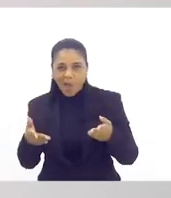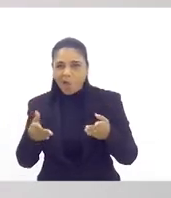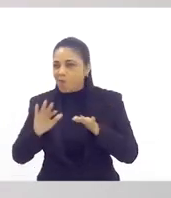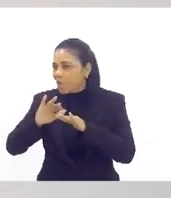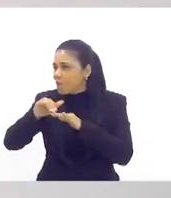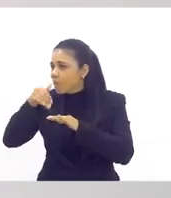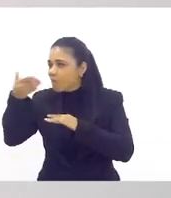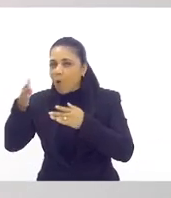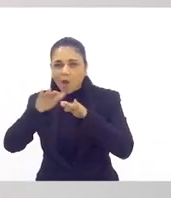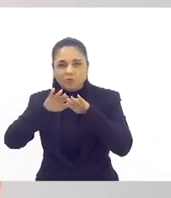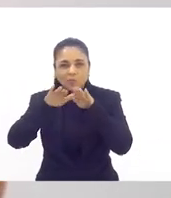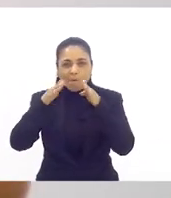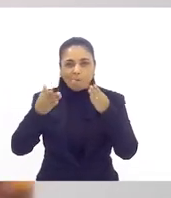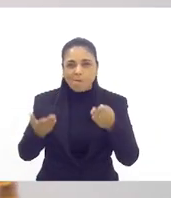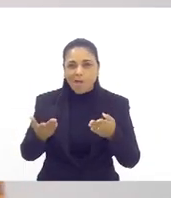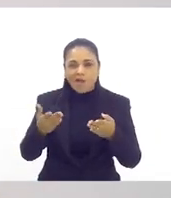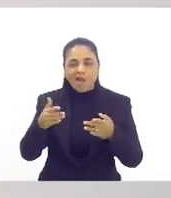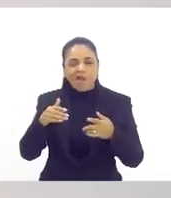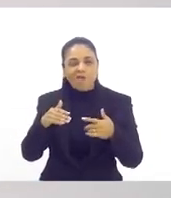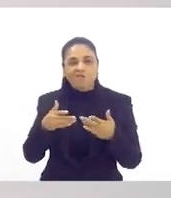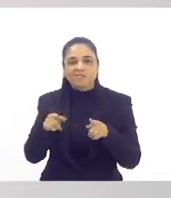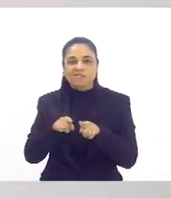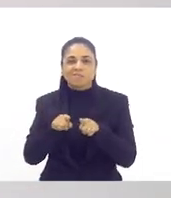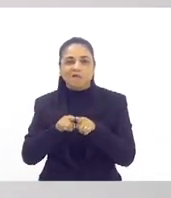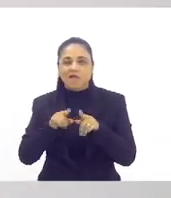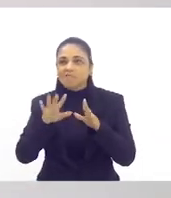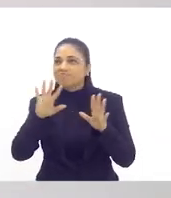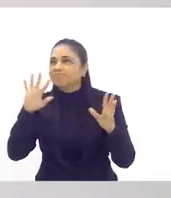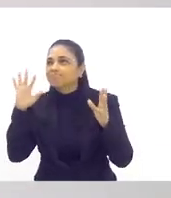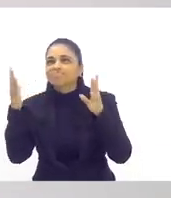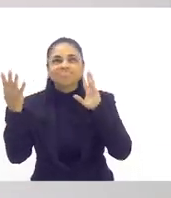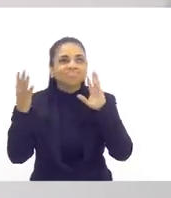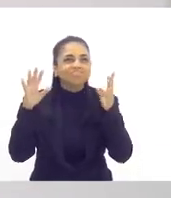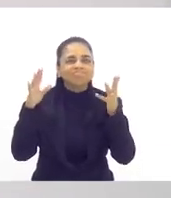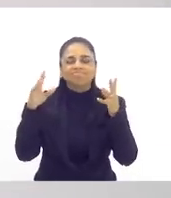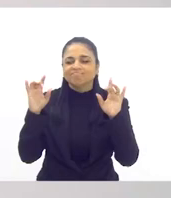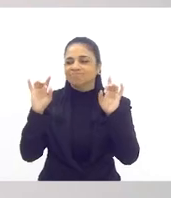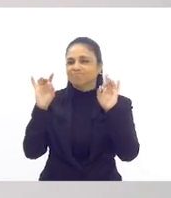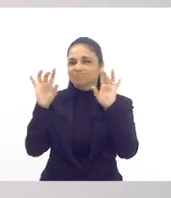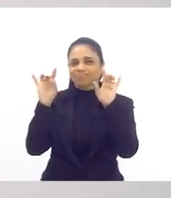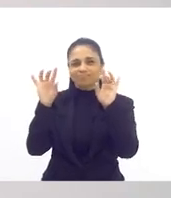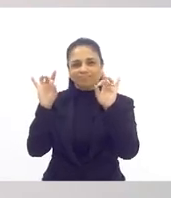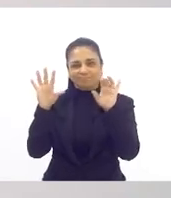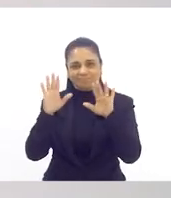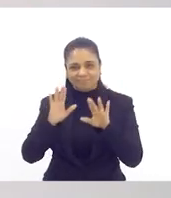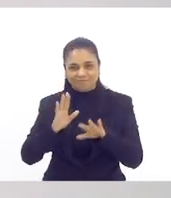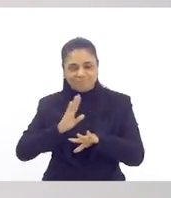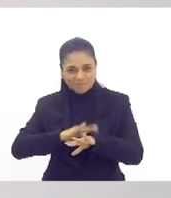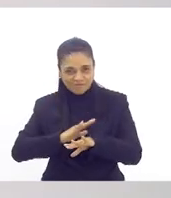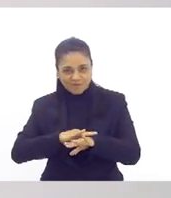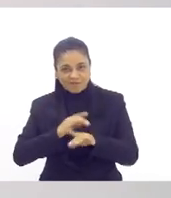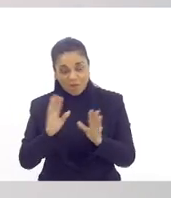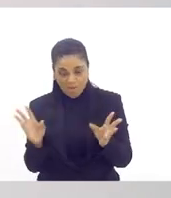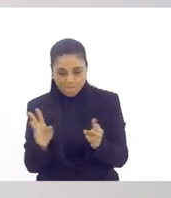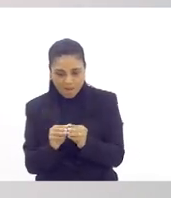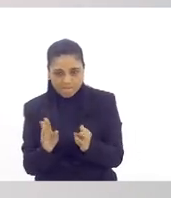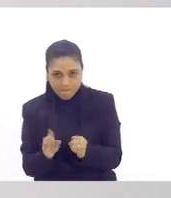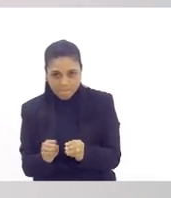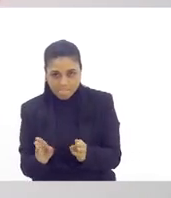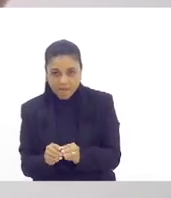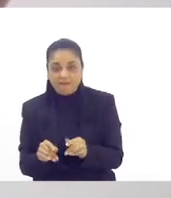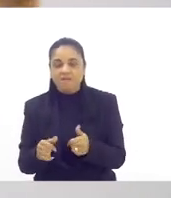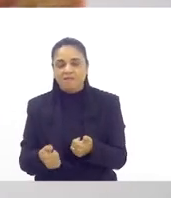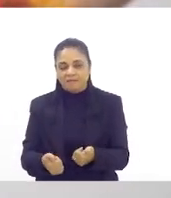era era uma atmosfera realmente muito especial e já tô terminando E aí a gente tem lá